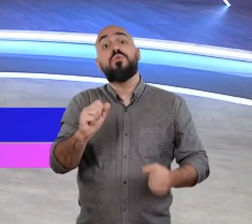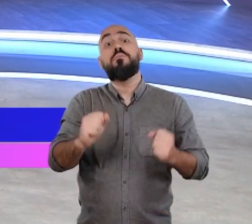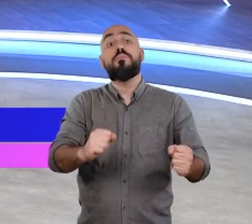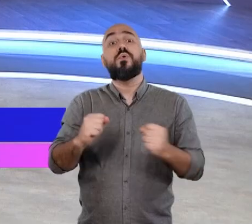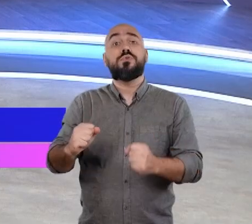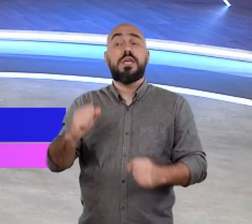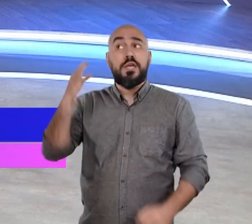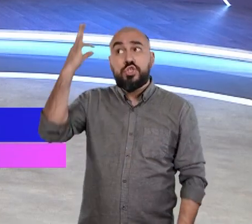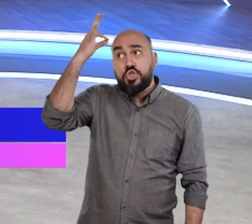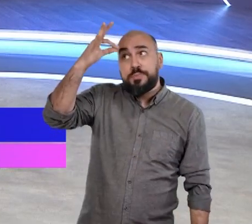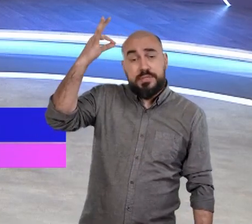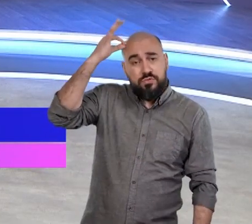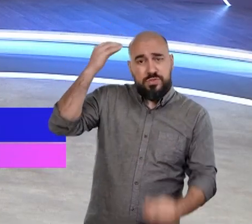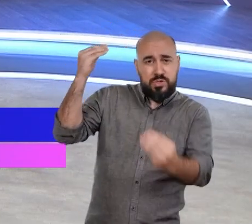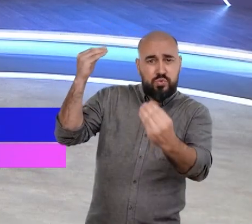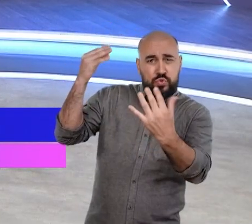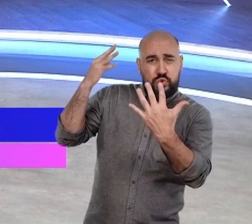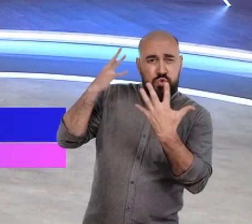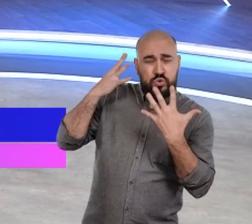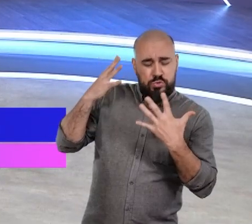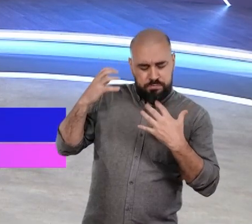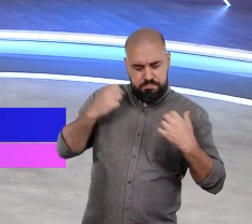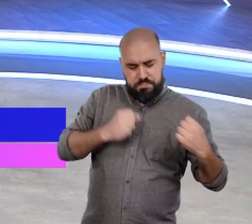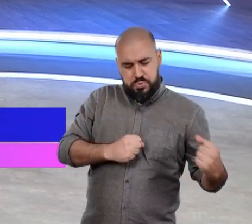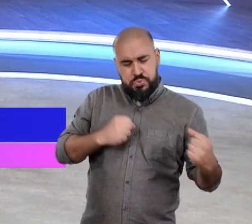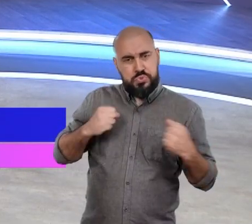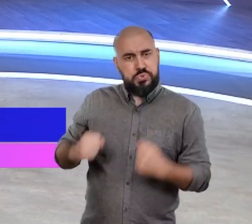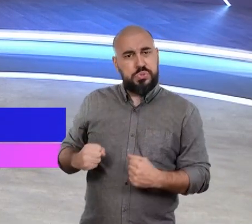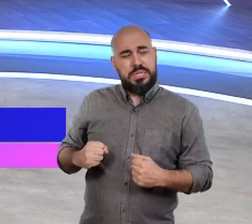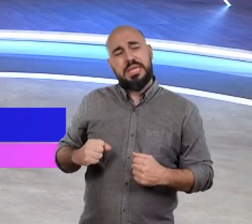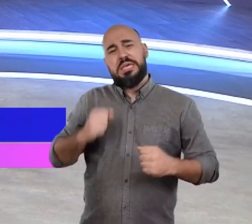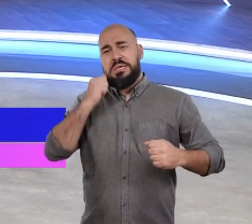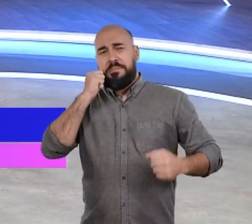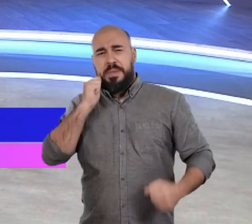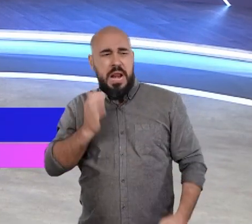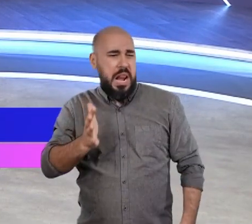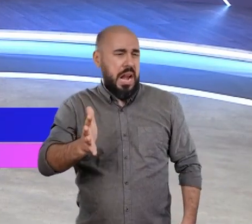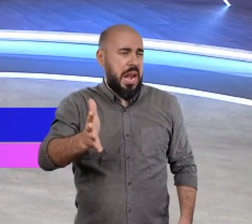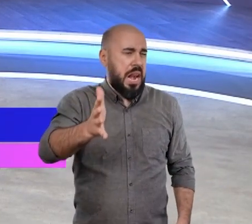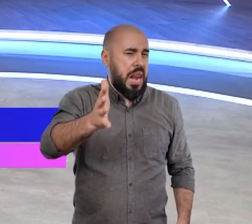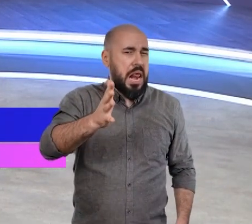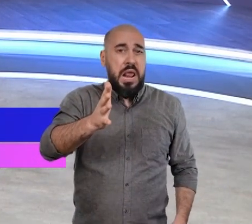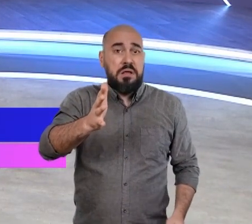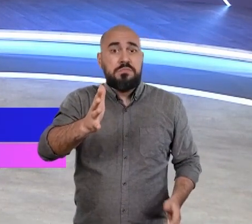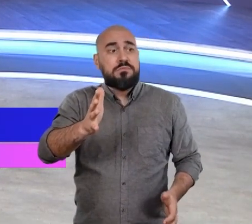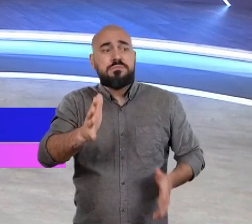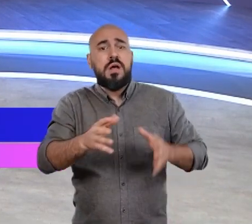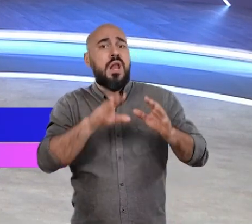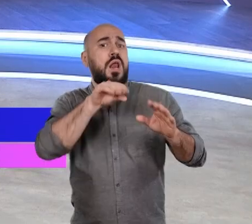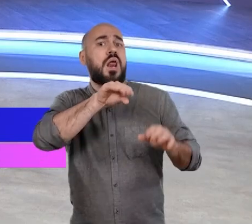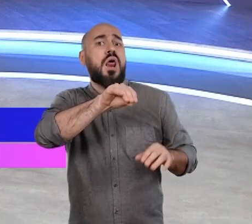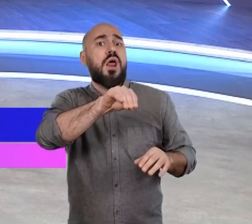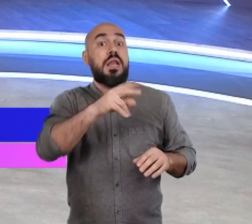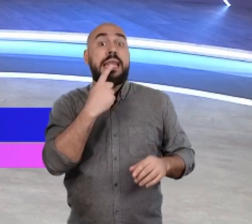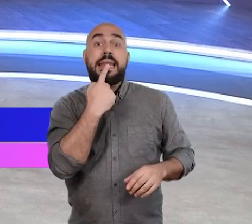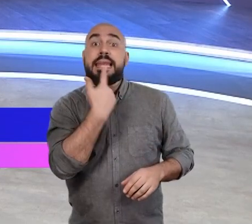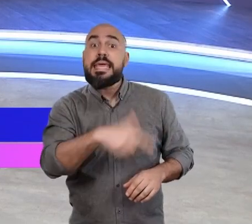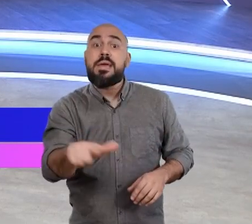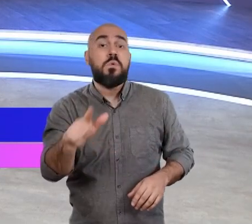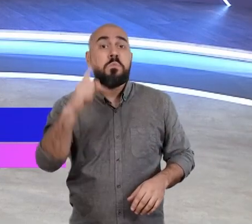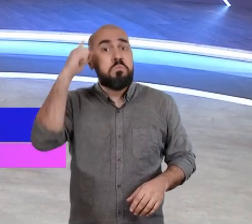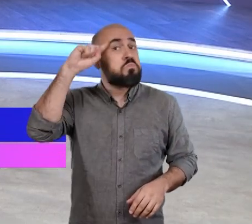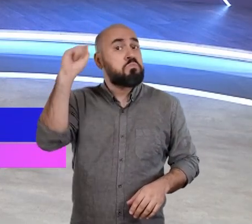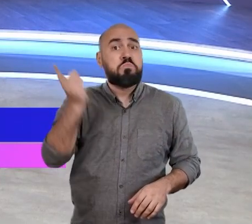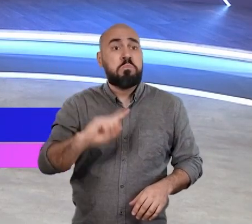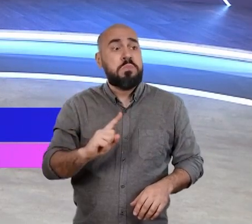da unção do Espírito Santo, que capacitou os discípulos para falarem em idiomas que eles não falavam. Eram línguas